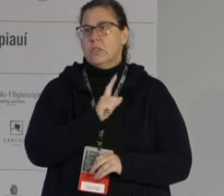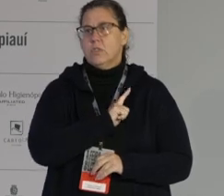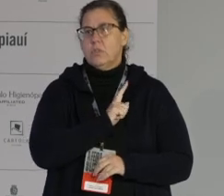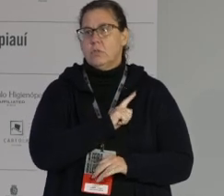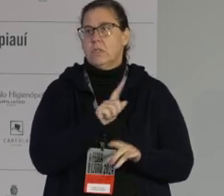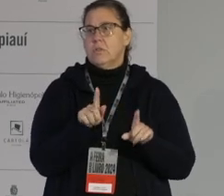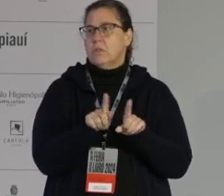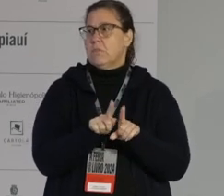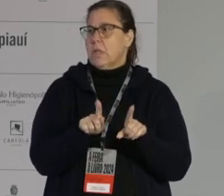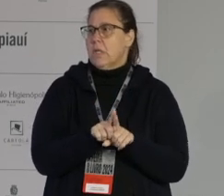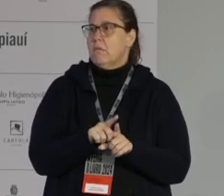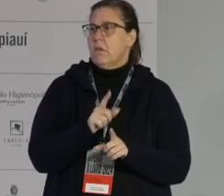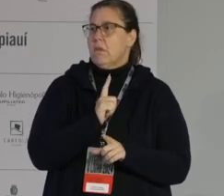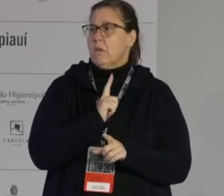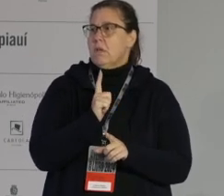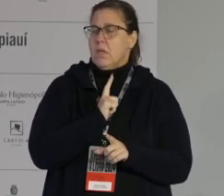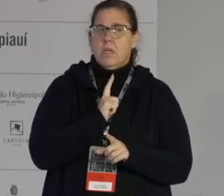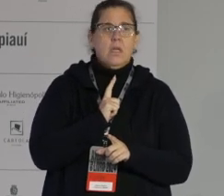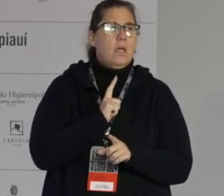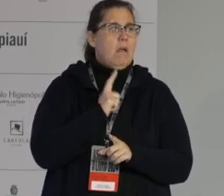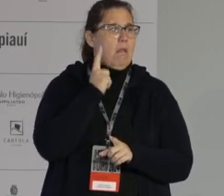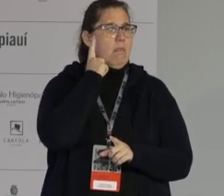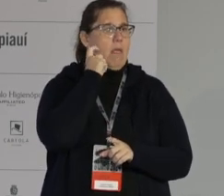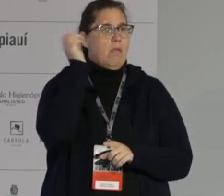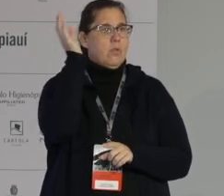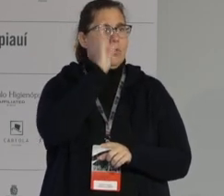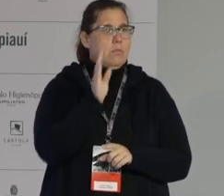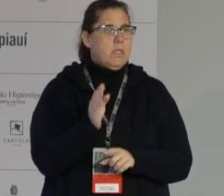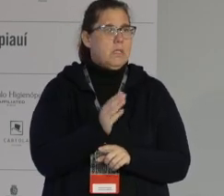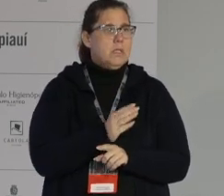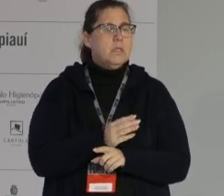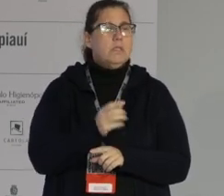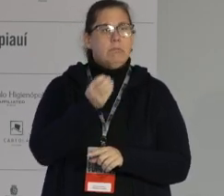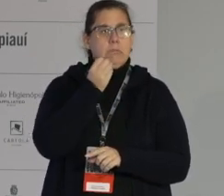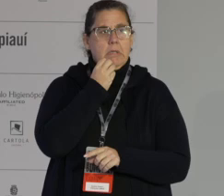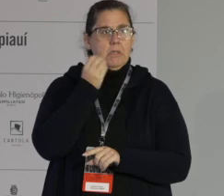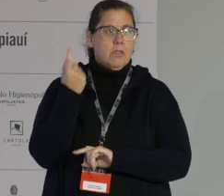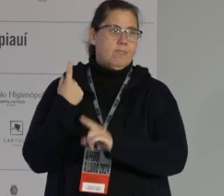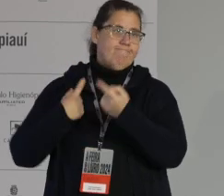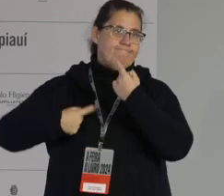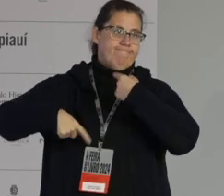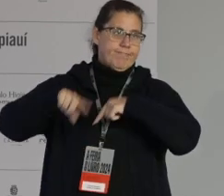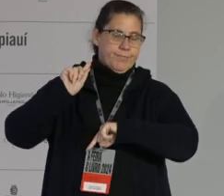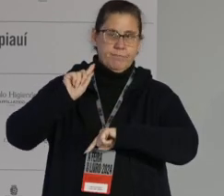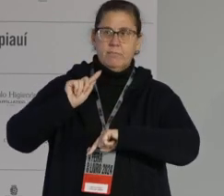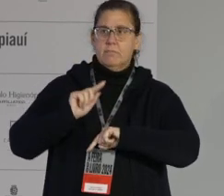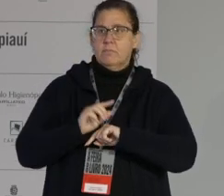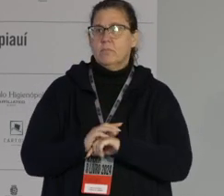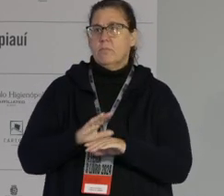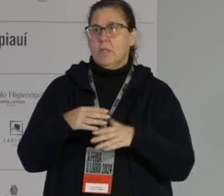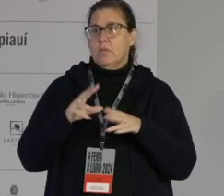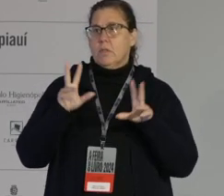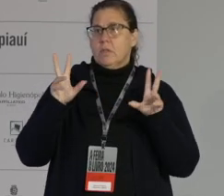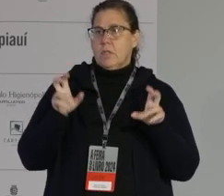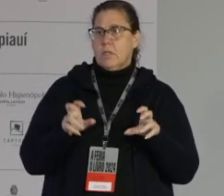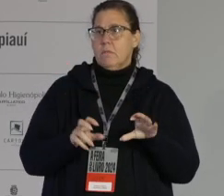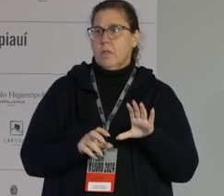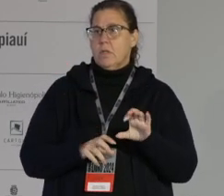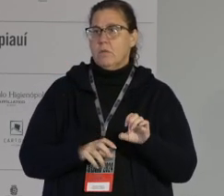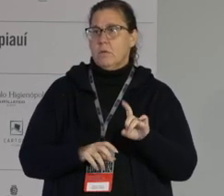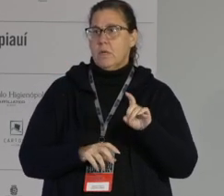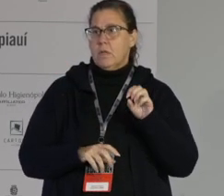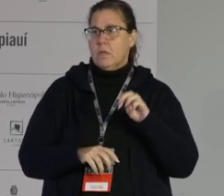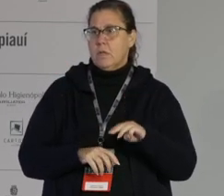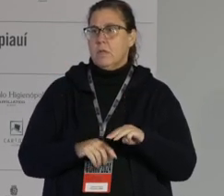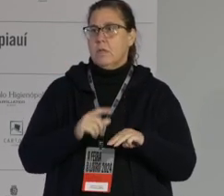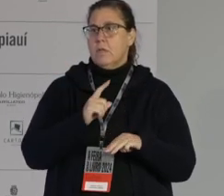tem essa ideia de um Brasil perdido a se recuperar. Então, assim, esse tema do Éden é o fio